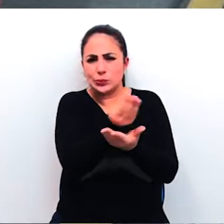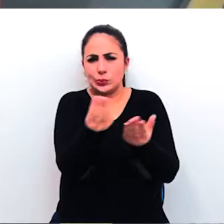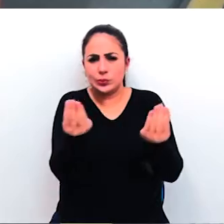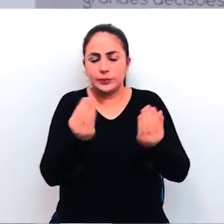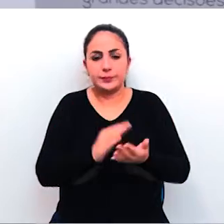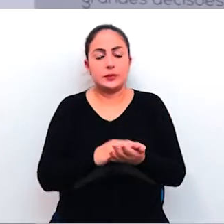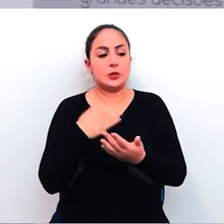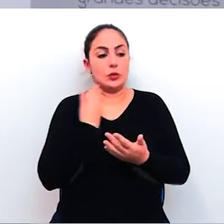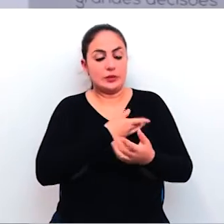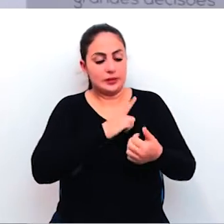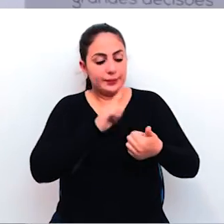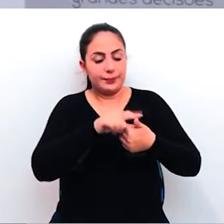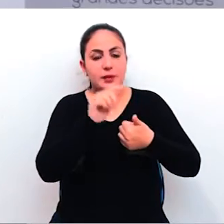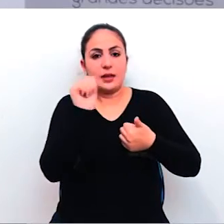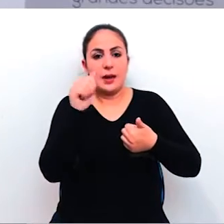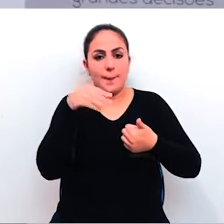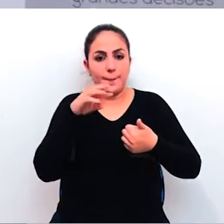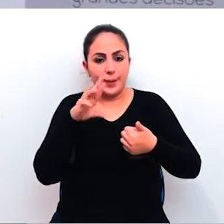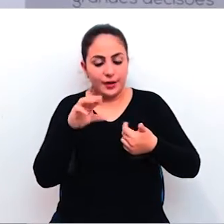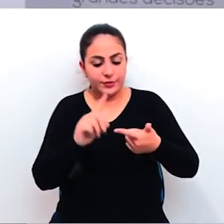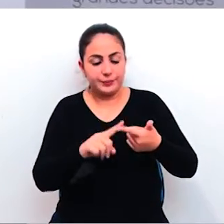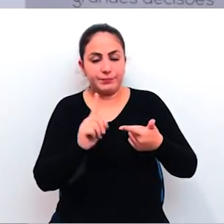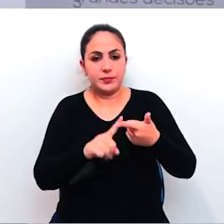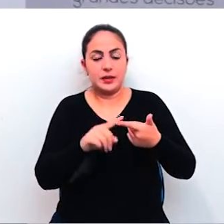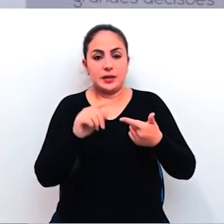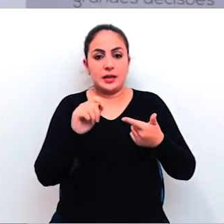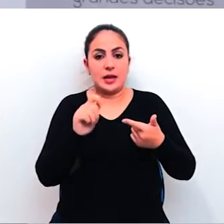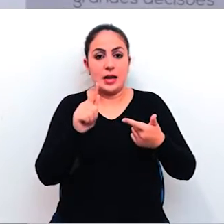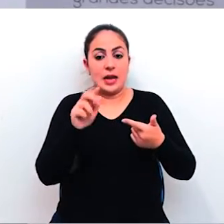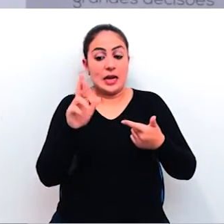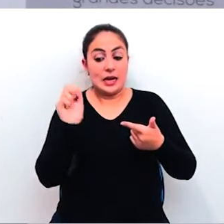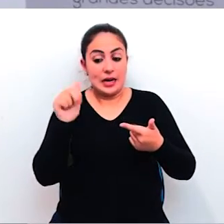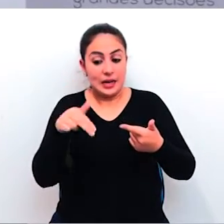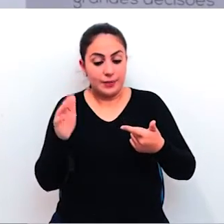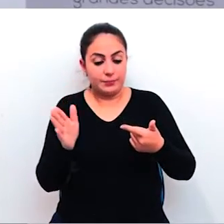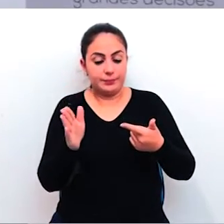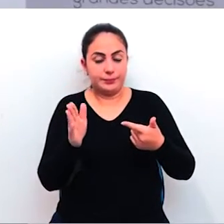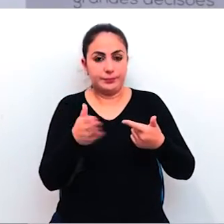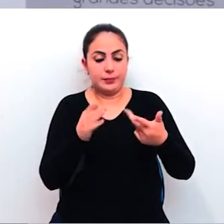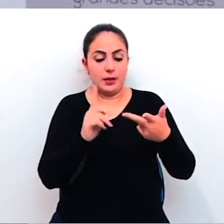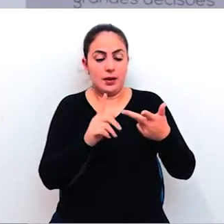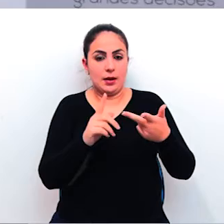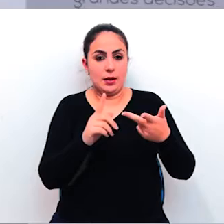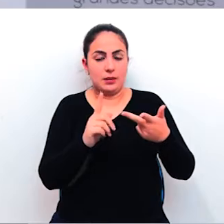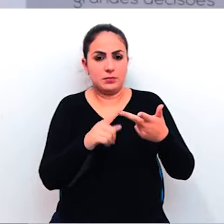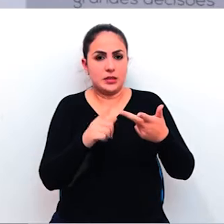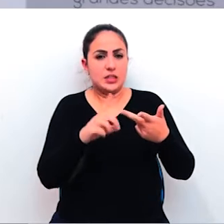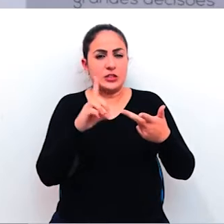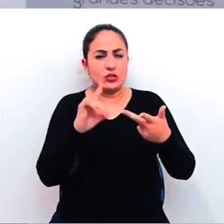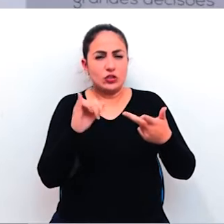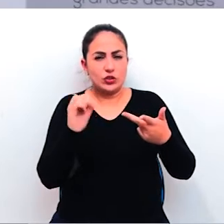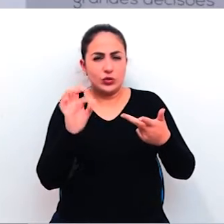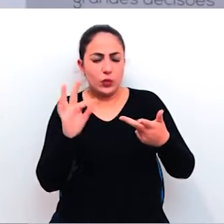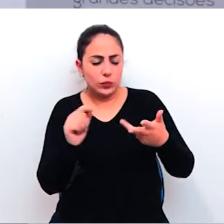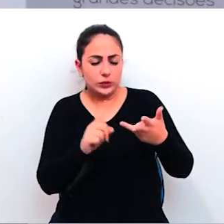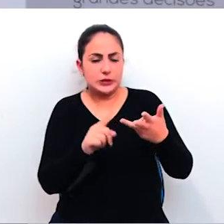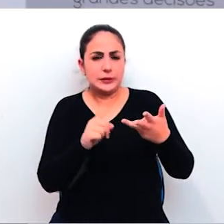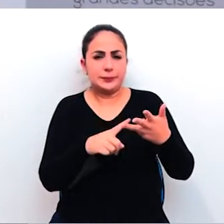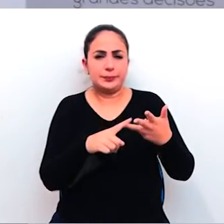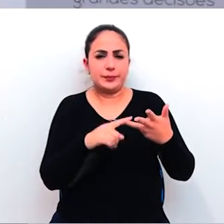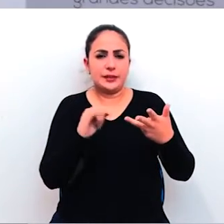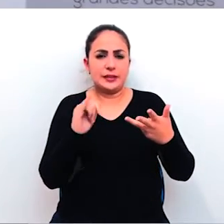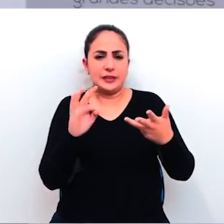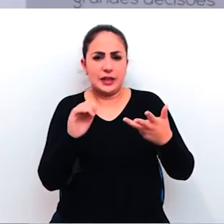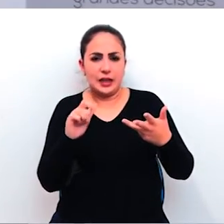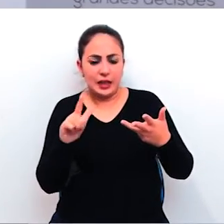empresas temos a linha deve o grupo pallazo de uma grande casa de shows temos a liga diz fonte temos ali a